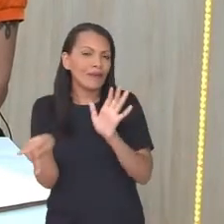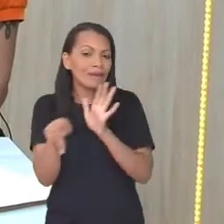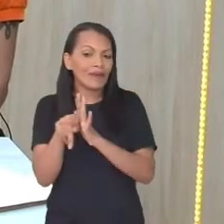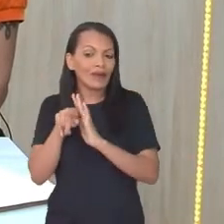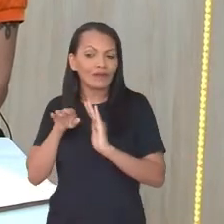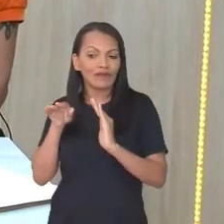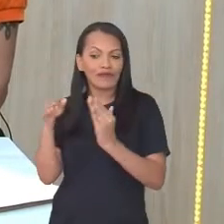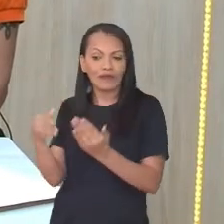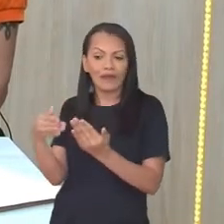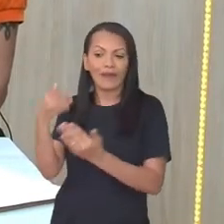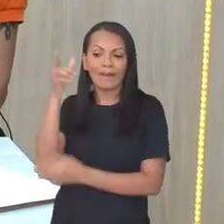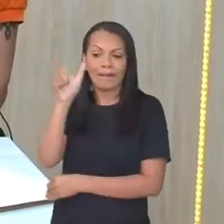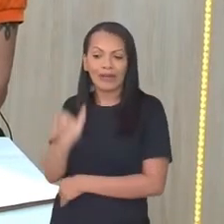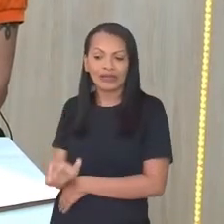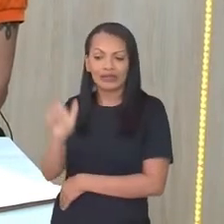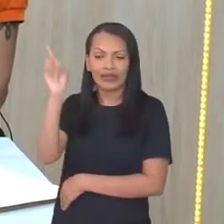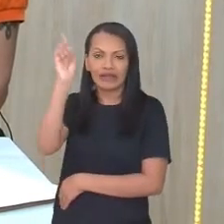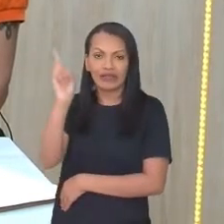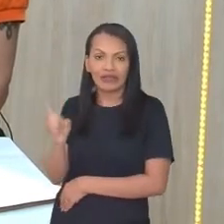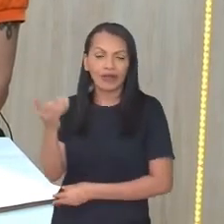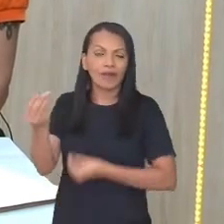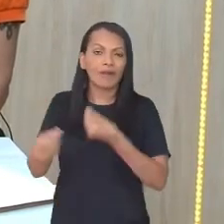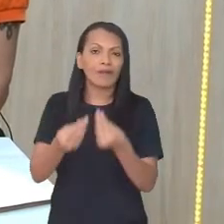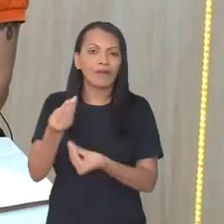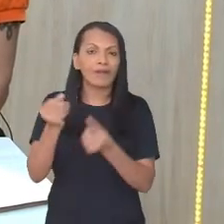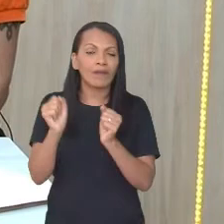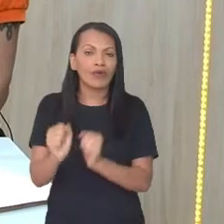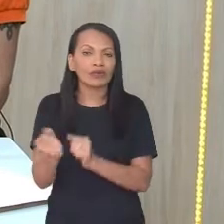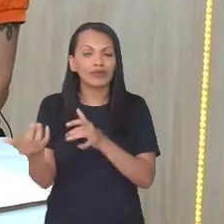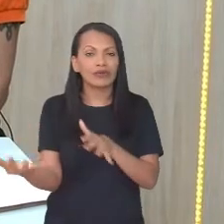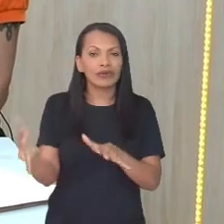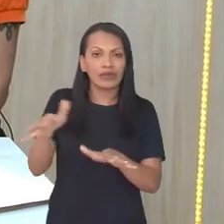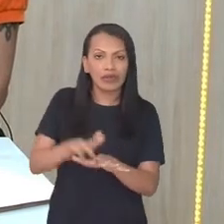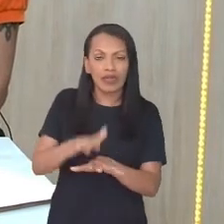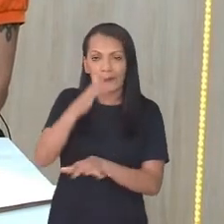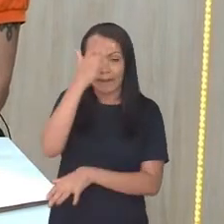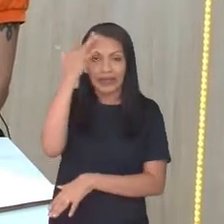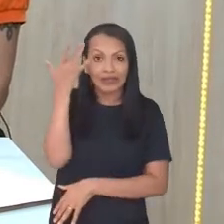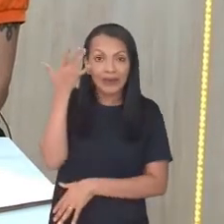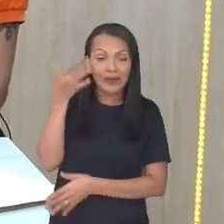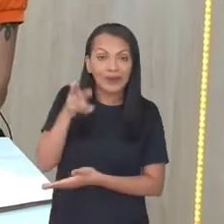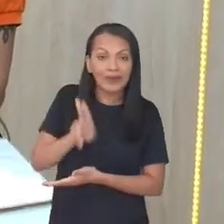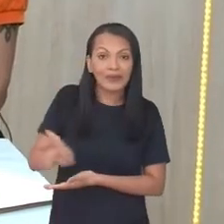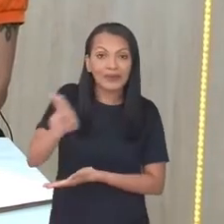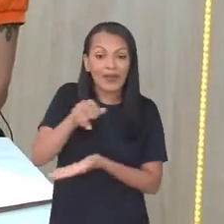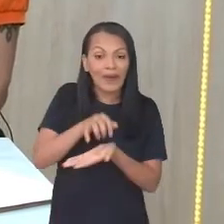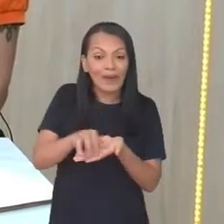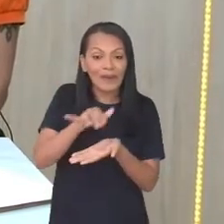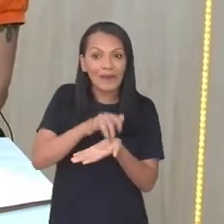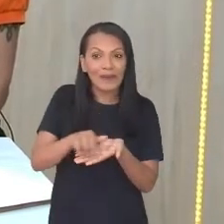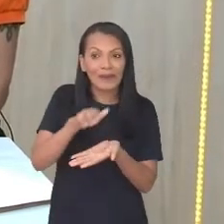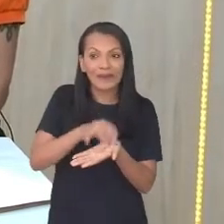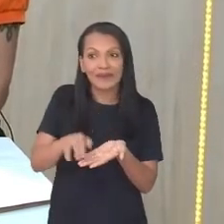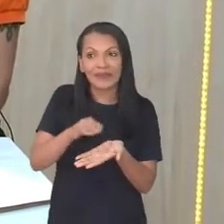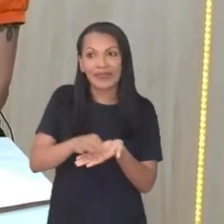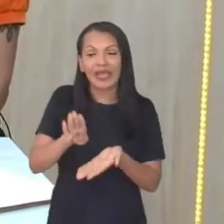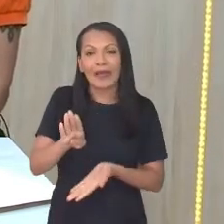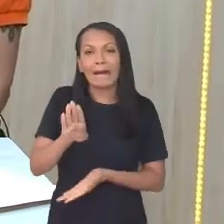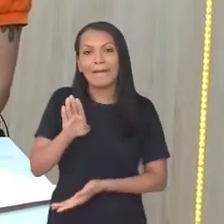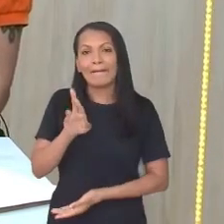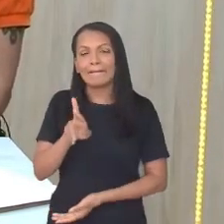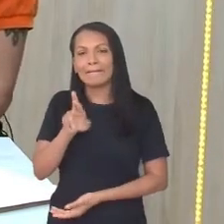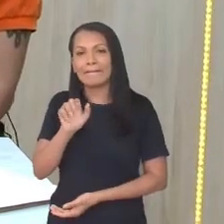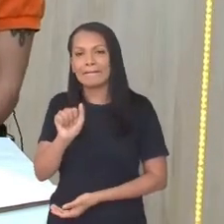pode fazer a inclusão, especialmente daquelas pessoas que utilizam o braille, né, Isso aí. para fazer a leitura. Olá, professora